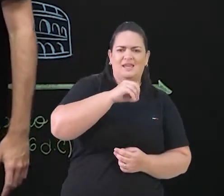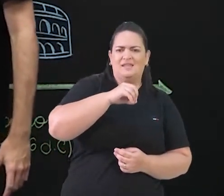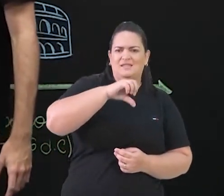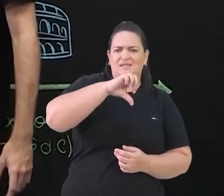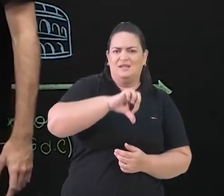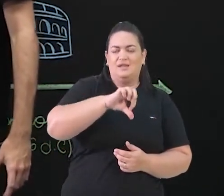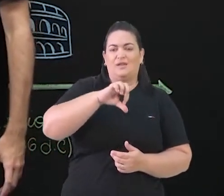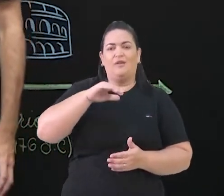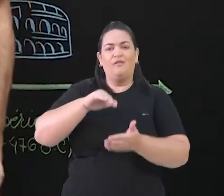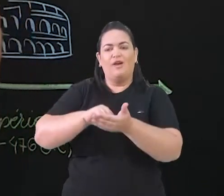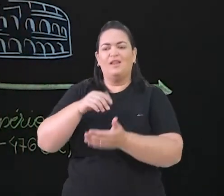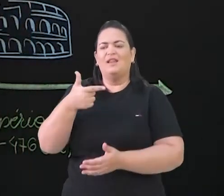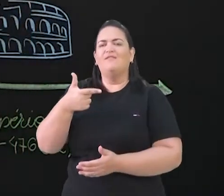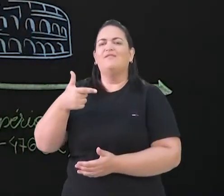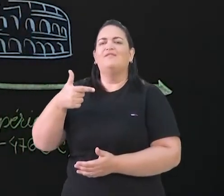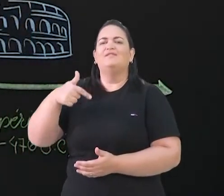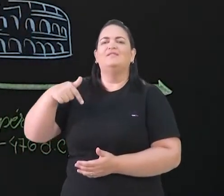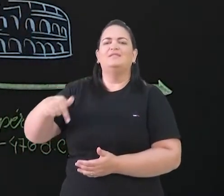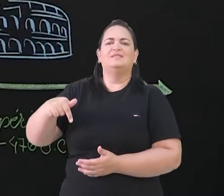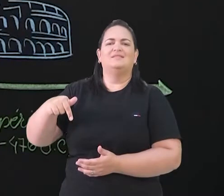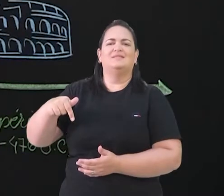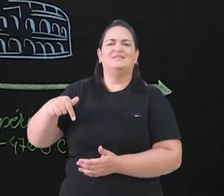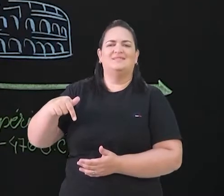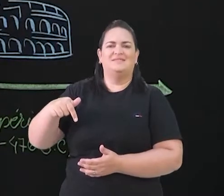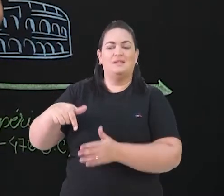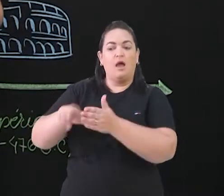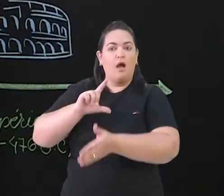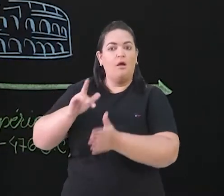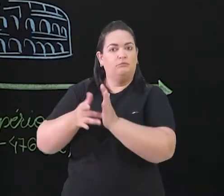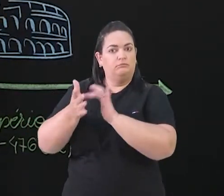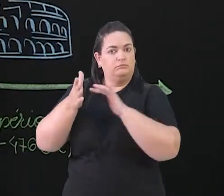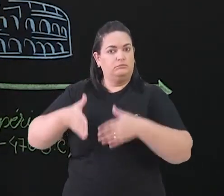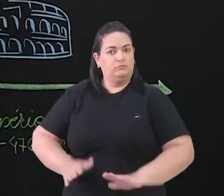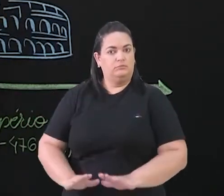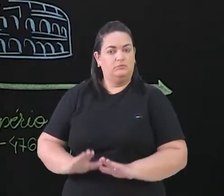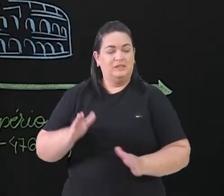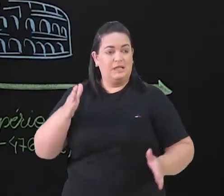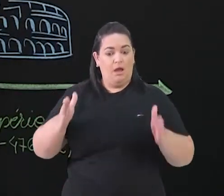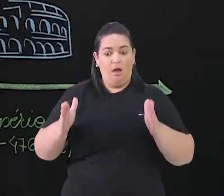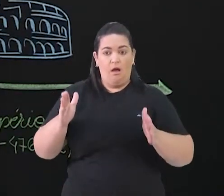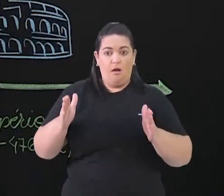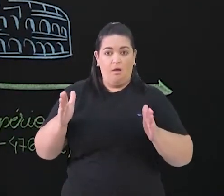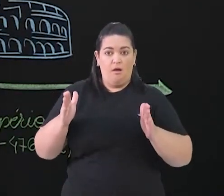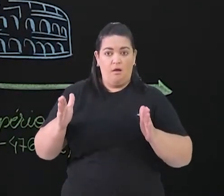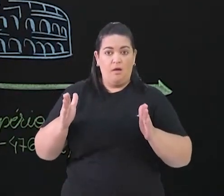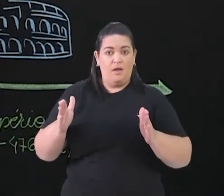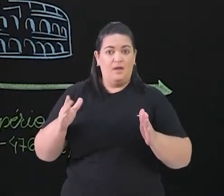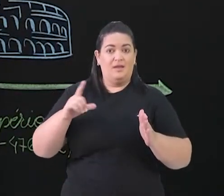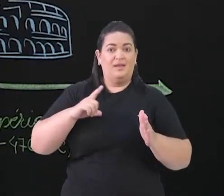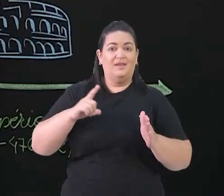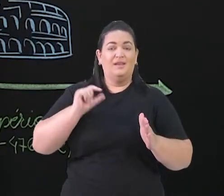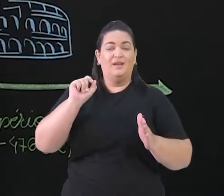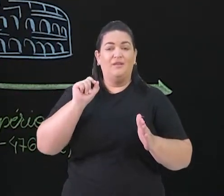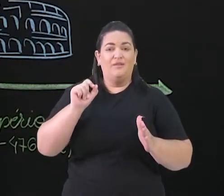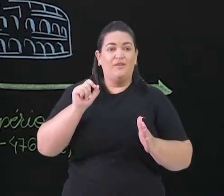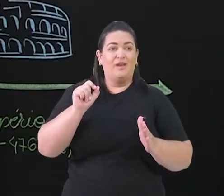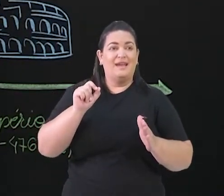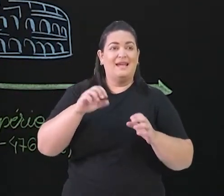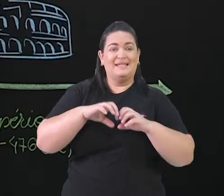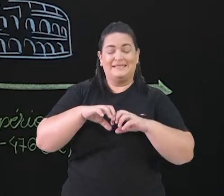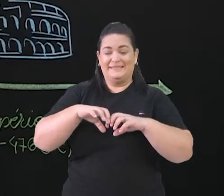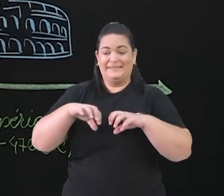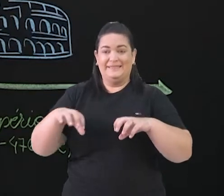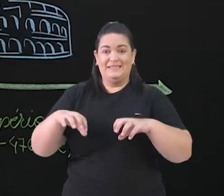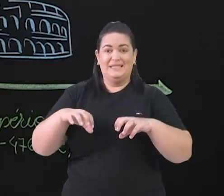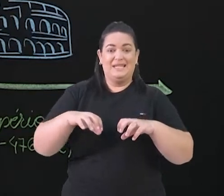até 27 a.C. Esse período da República também foi o período em que houve um aprofundamento da divisão